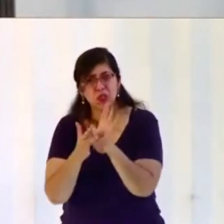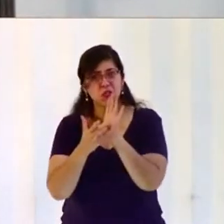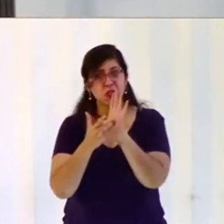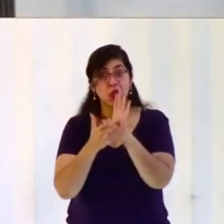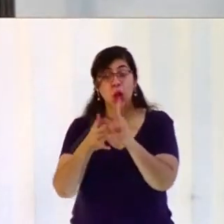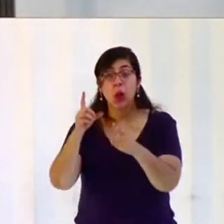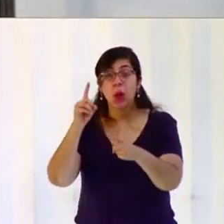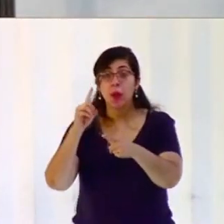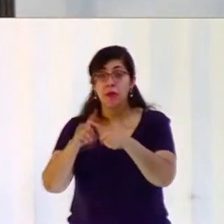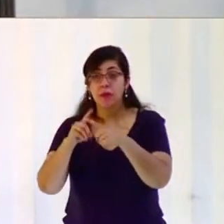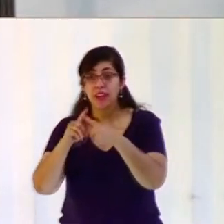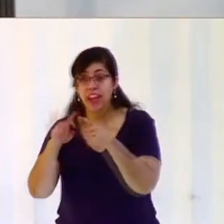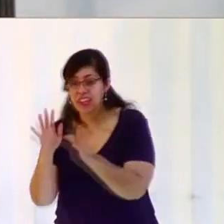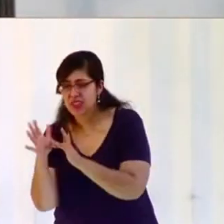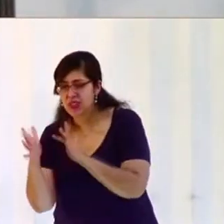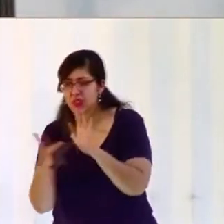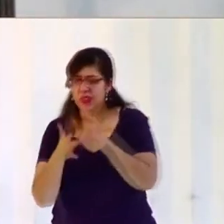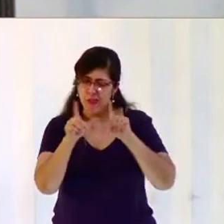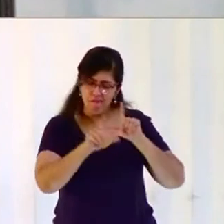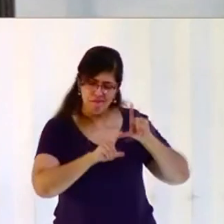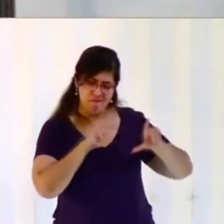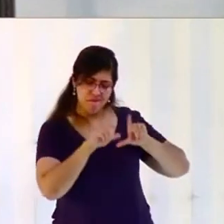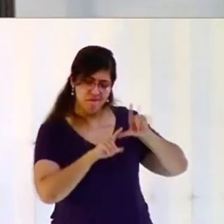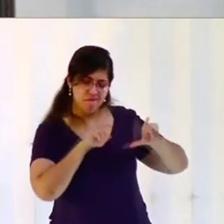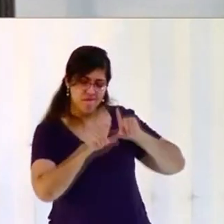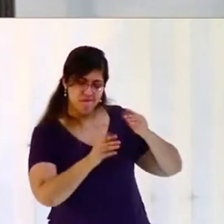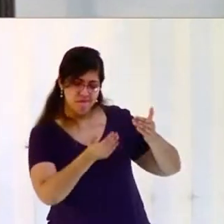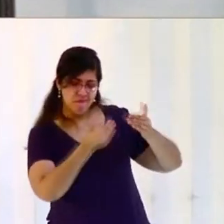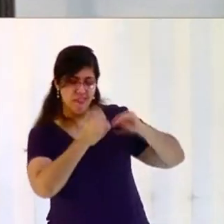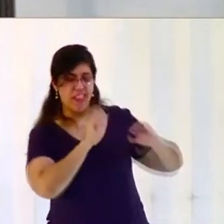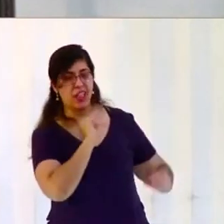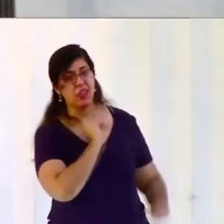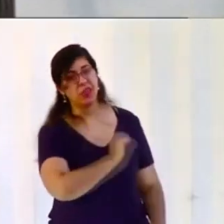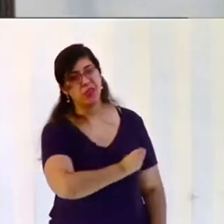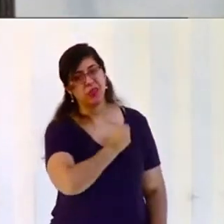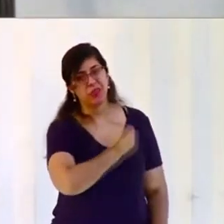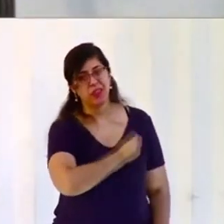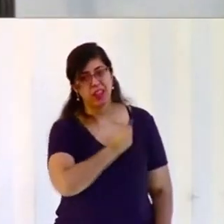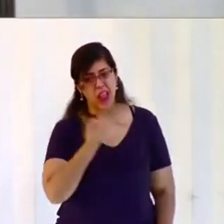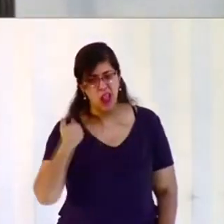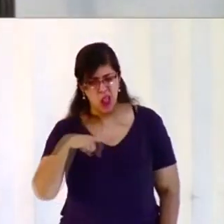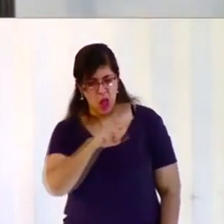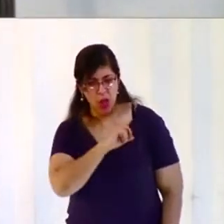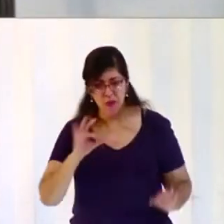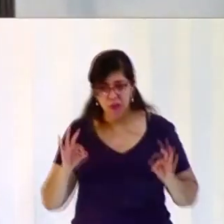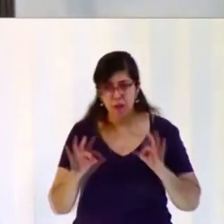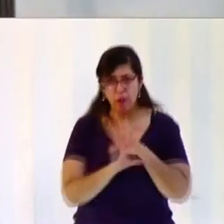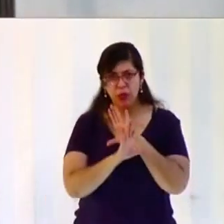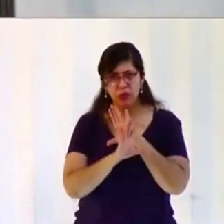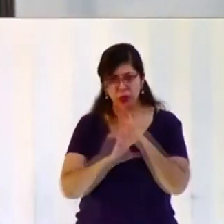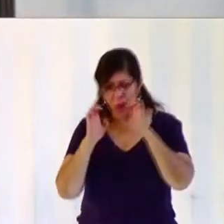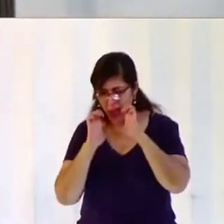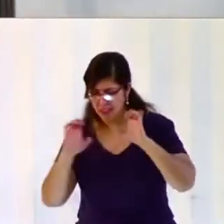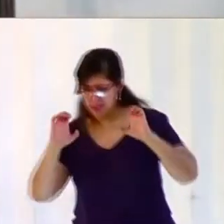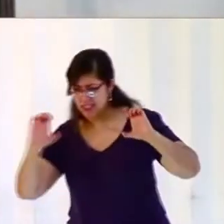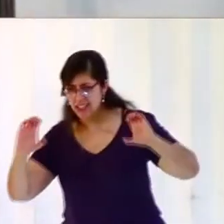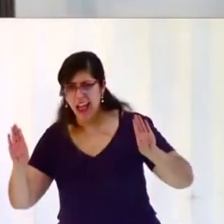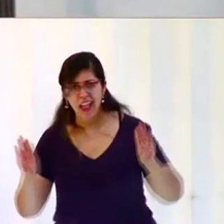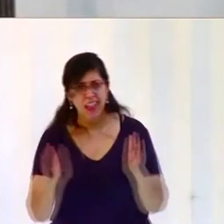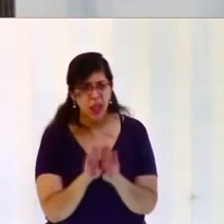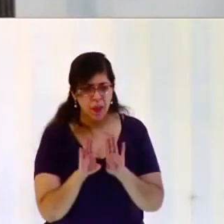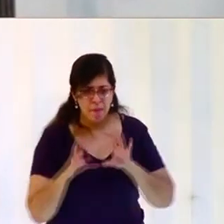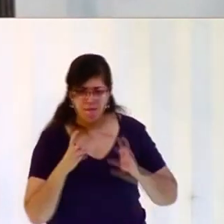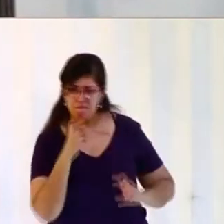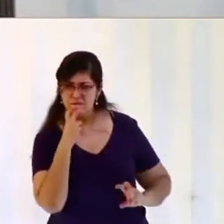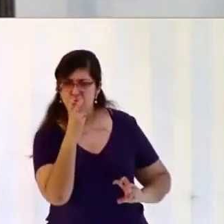Ele está trabalhando conosco como agentes do reino, para que nós sejamos a voz no mundo.